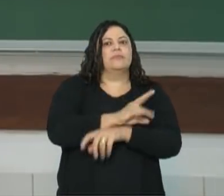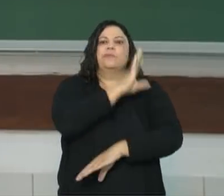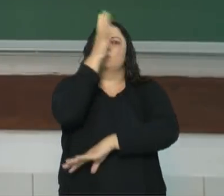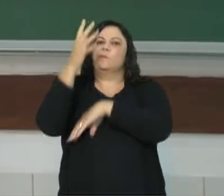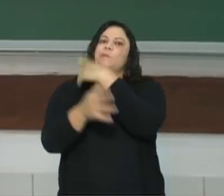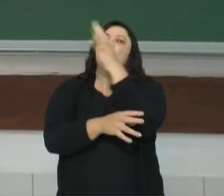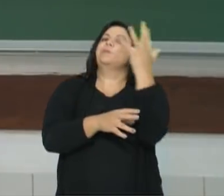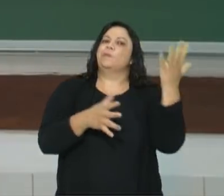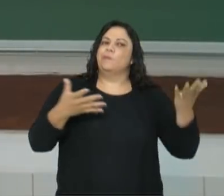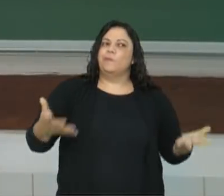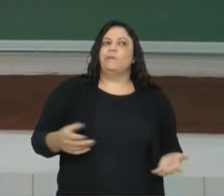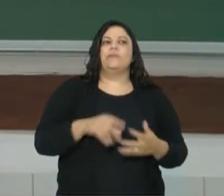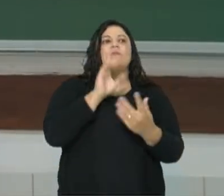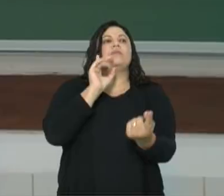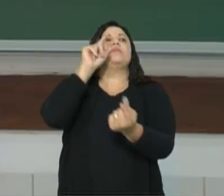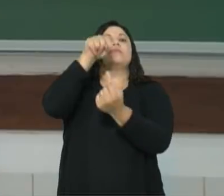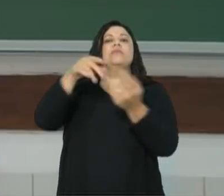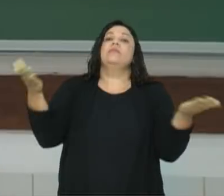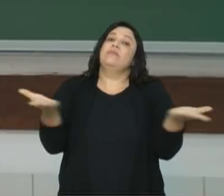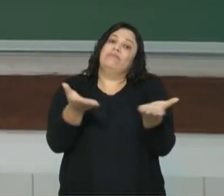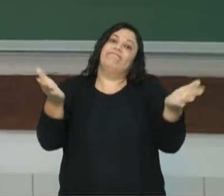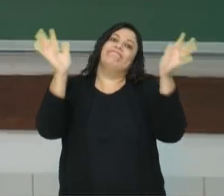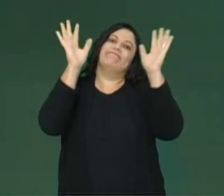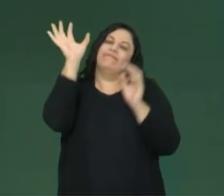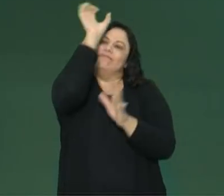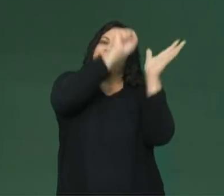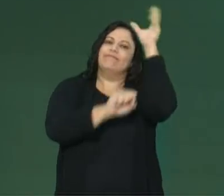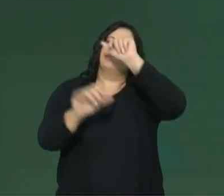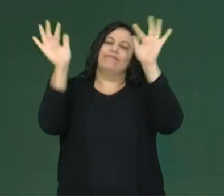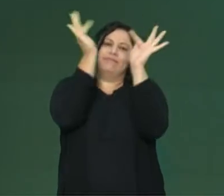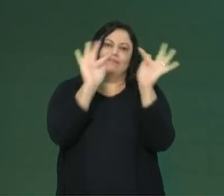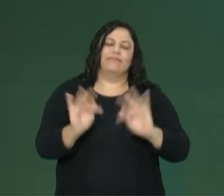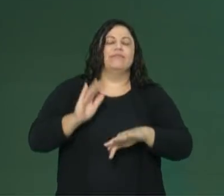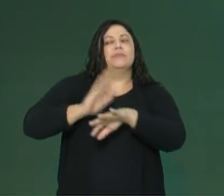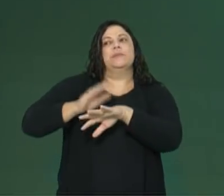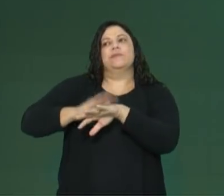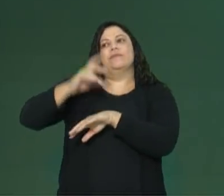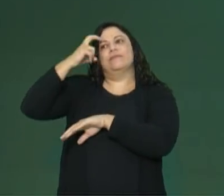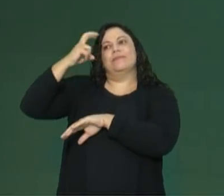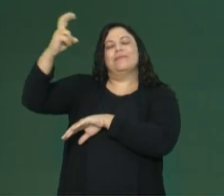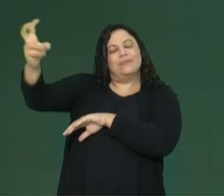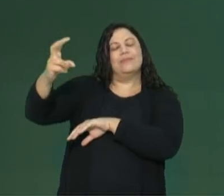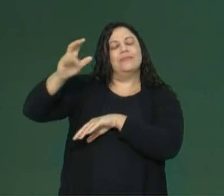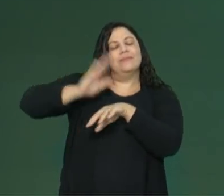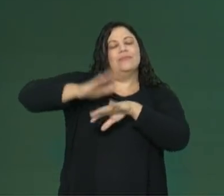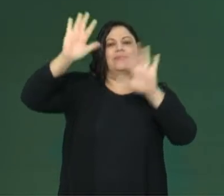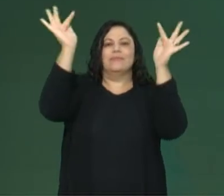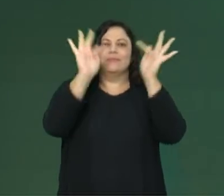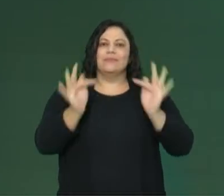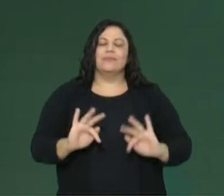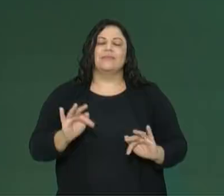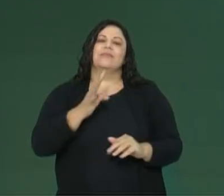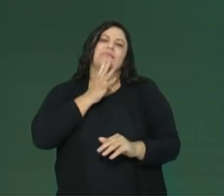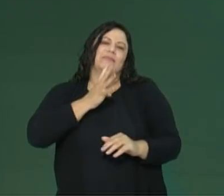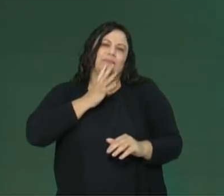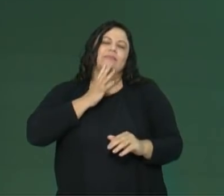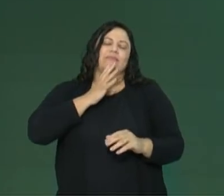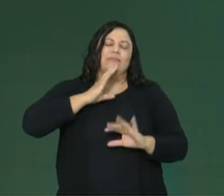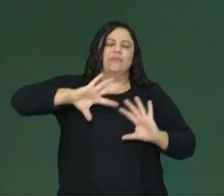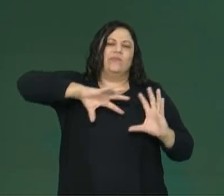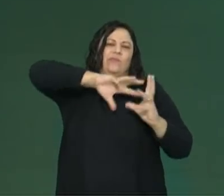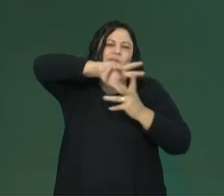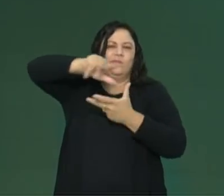lá. Objetivos de hoje: aprender feliz, quanto mais inteligente, mais feliz. Conhecer a ecologia dos grupos